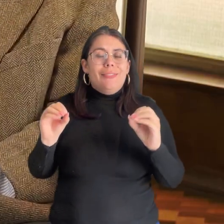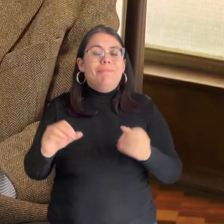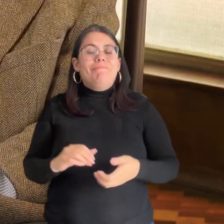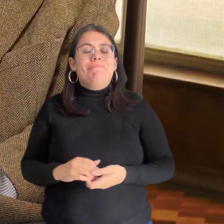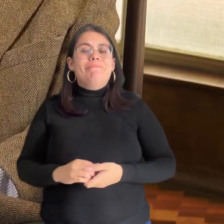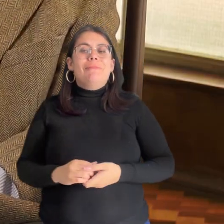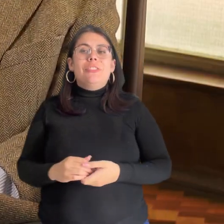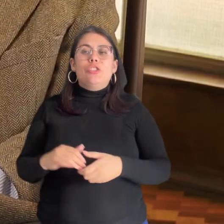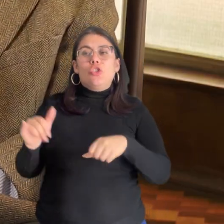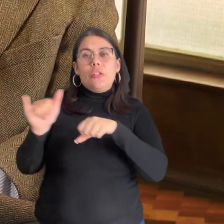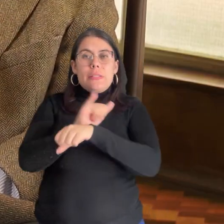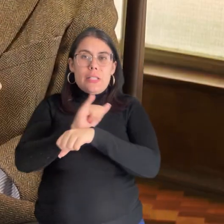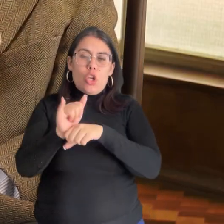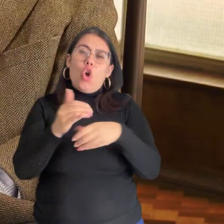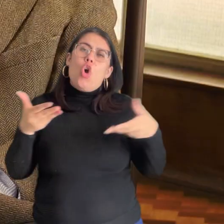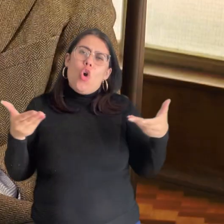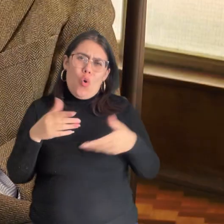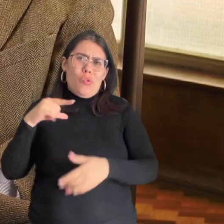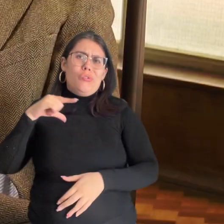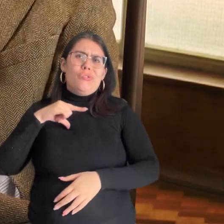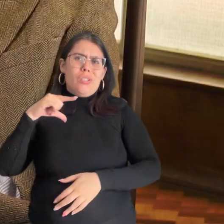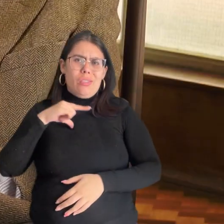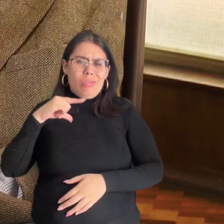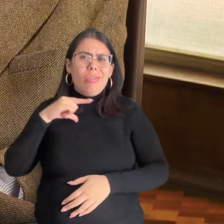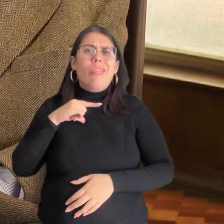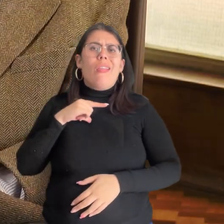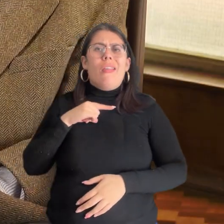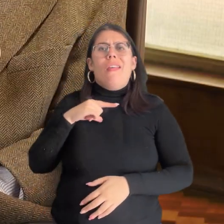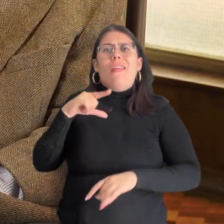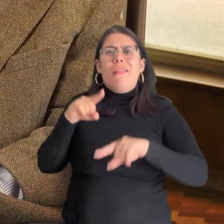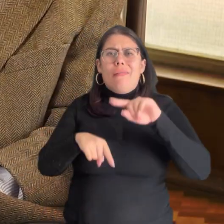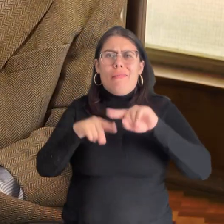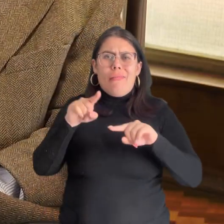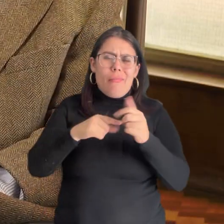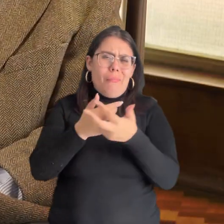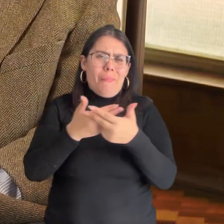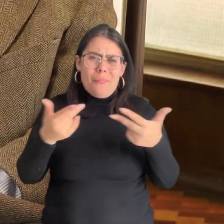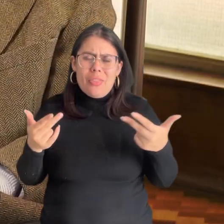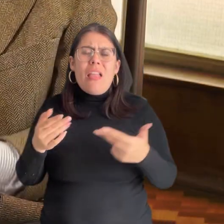não é? Hoje existem equipamentos, existe